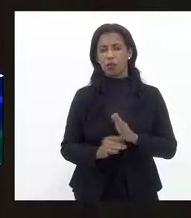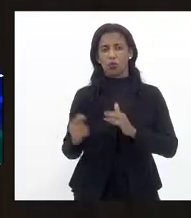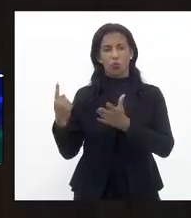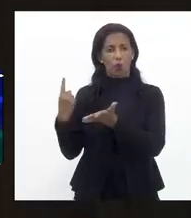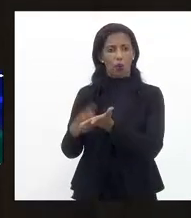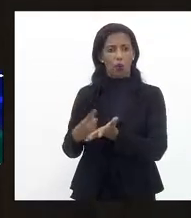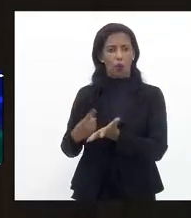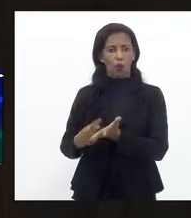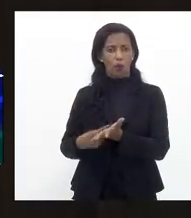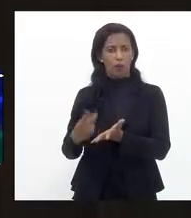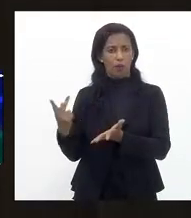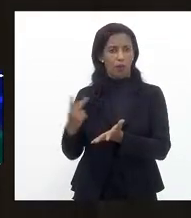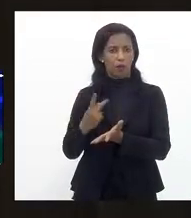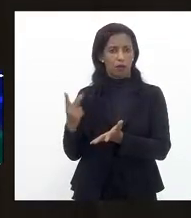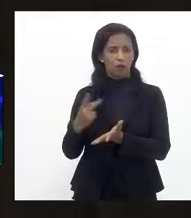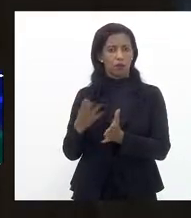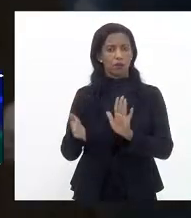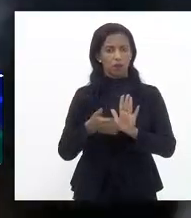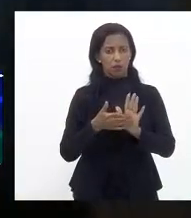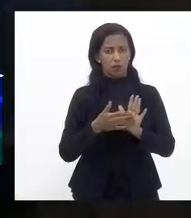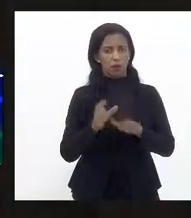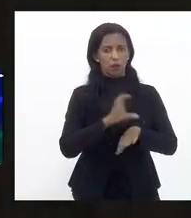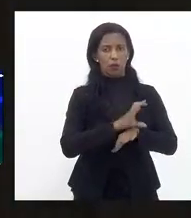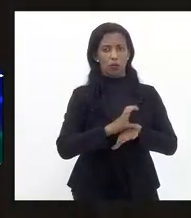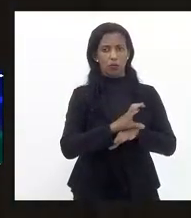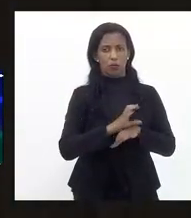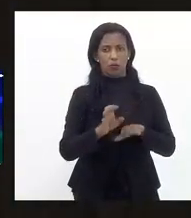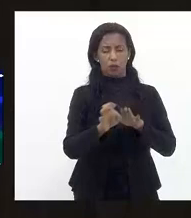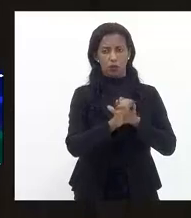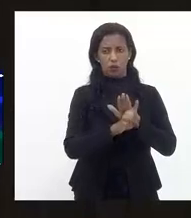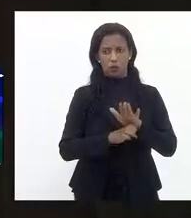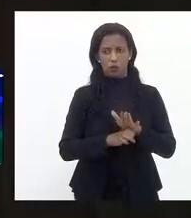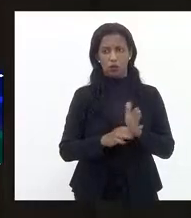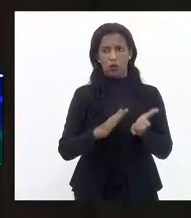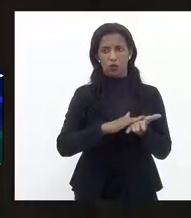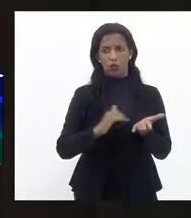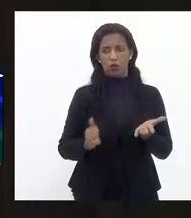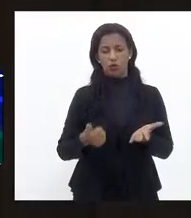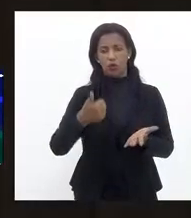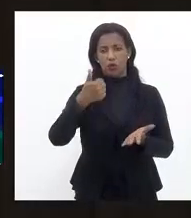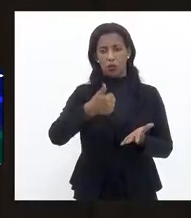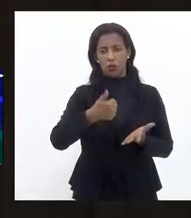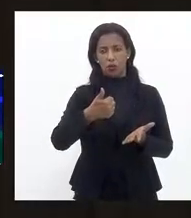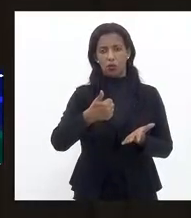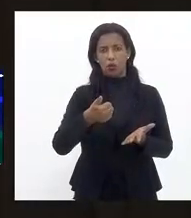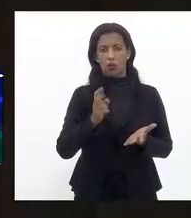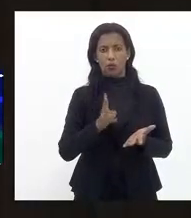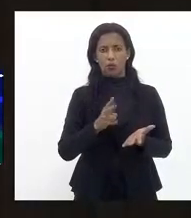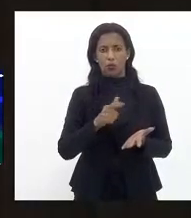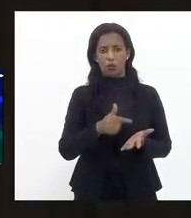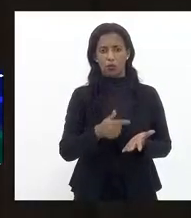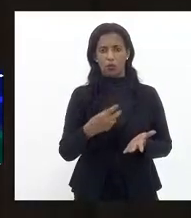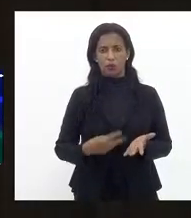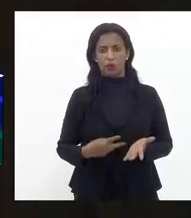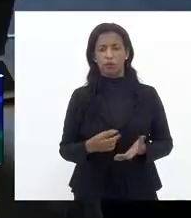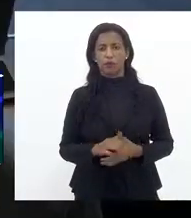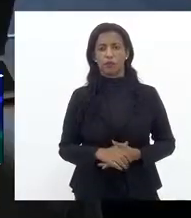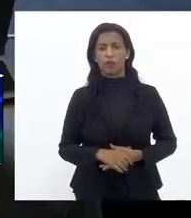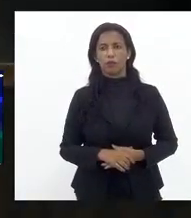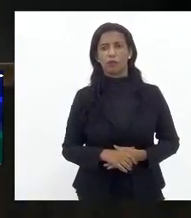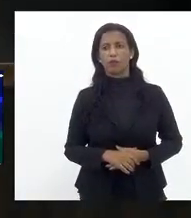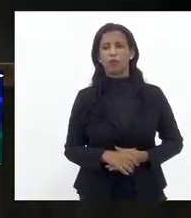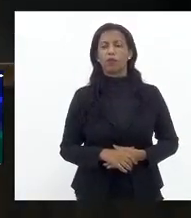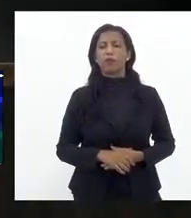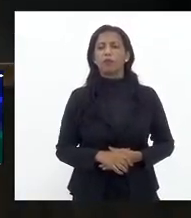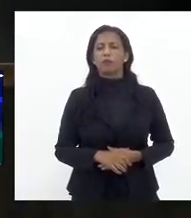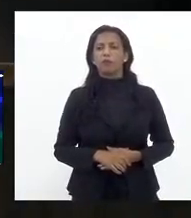combinado, mas é o parecer pela constitucionalidade com emendas, retirando okay. A emenda 1, mantendo a 2 e a 3. Pela Comissão de Assuntos da Criança e do Adolescente e do